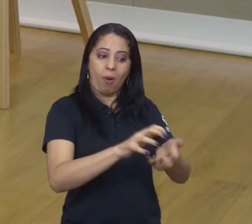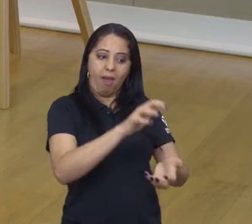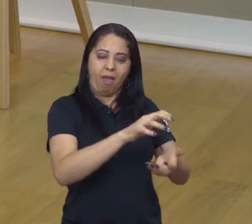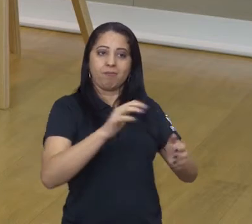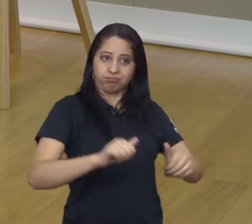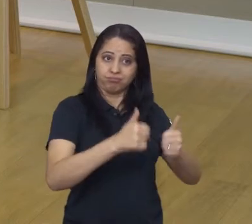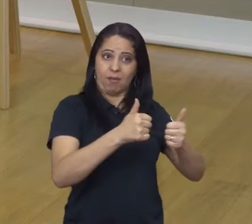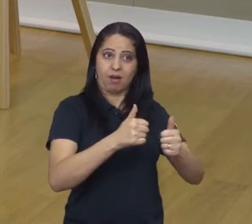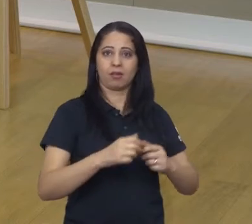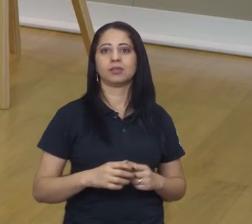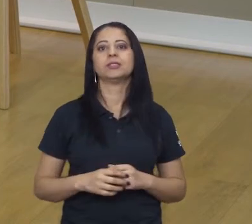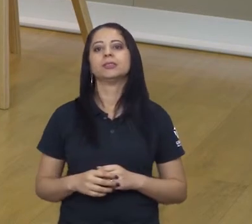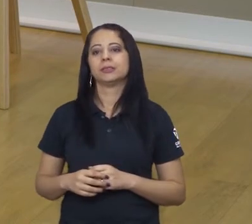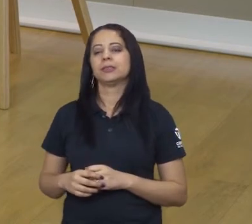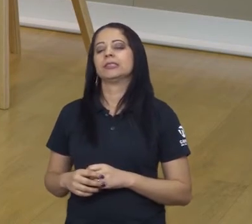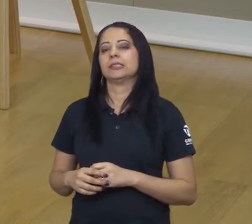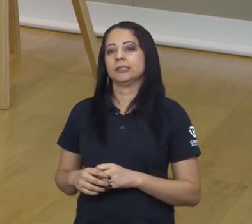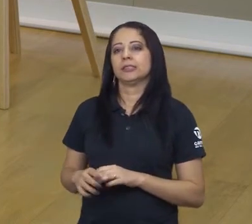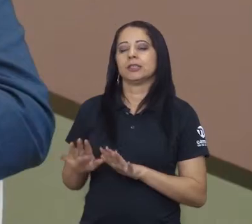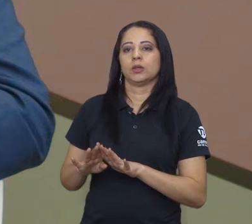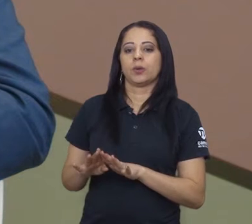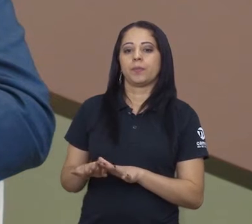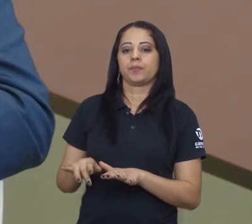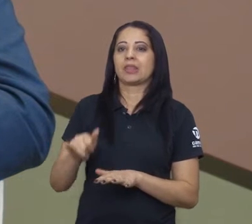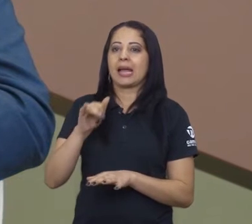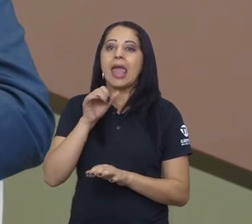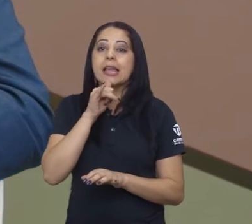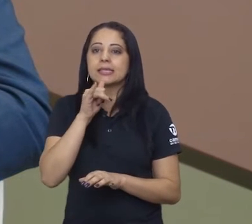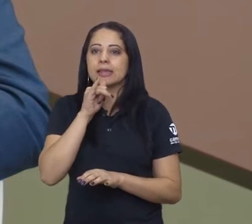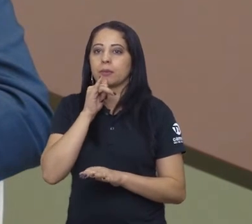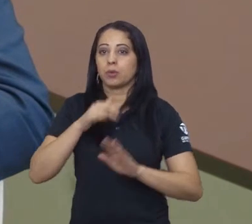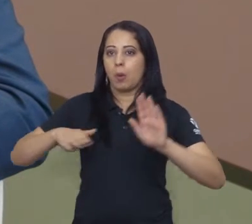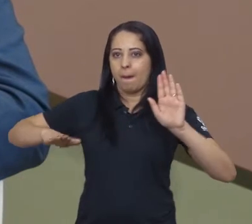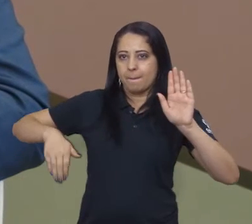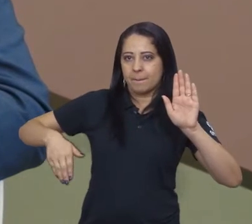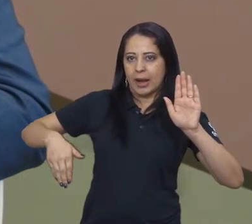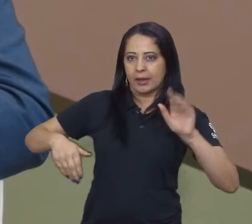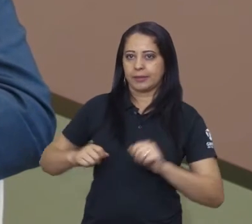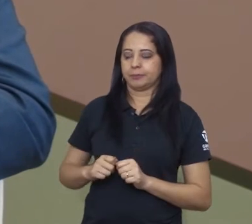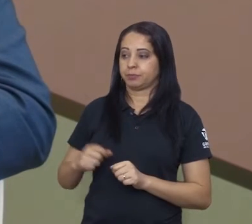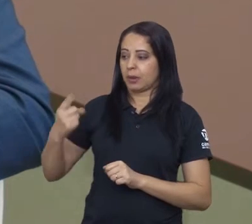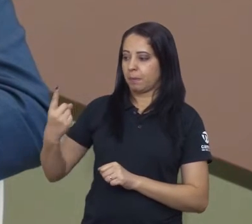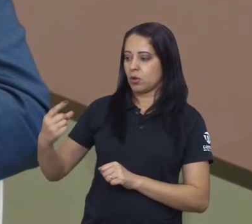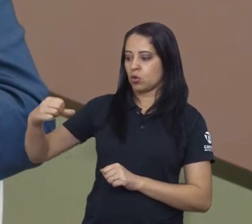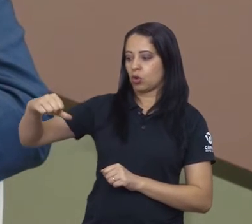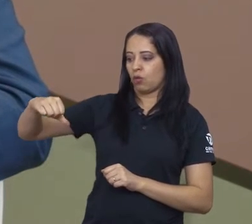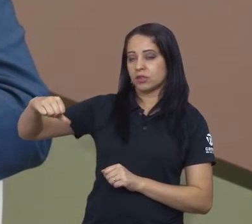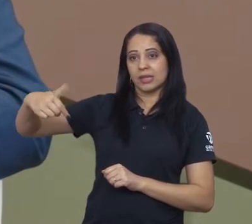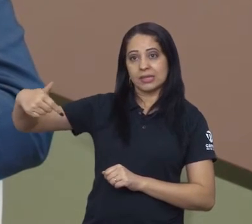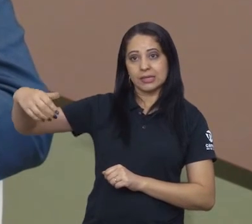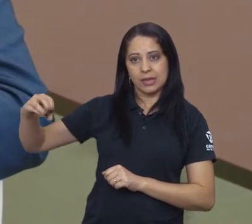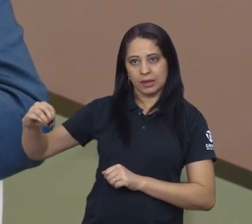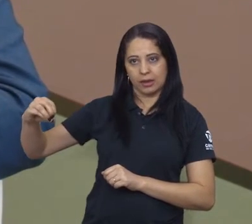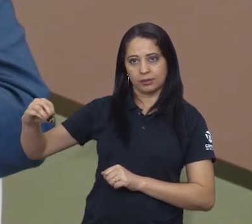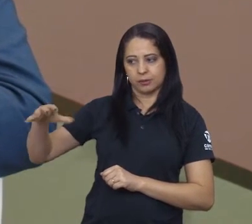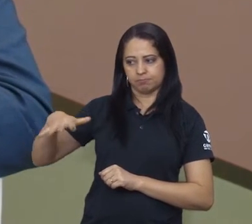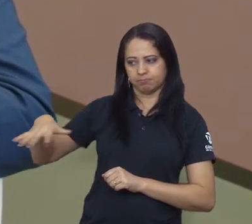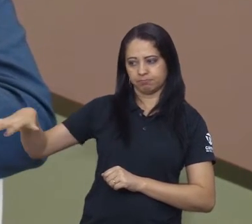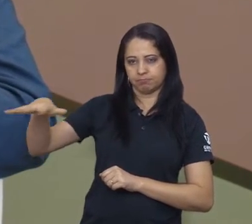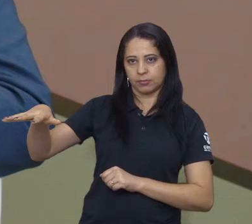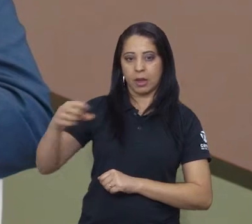é o que que a gente vê né se você tirar uma foto de 1970 numa praia e uma foto de